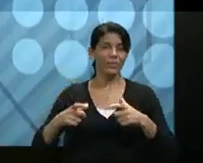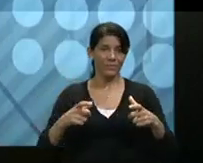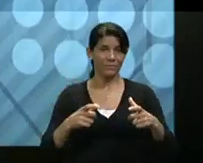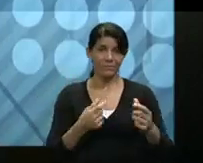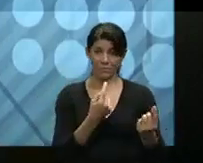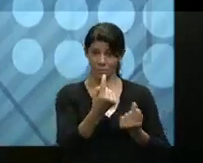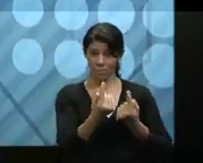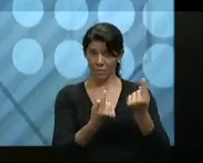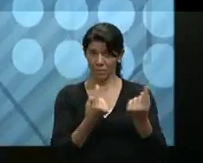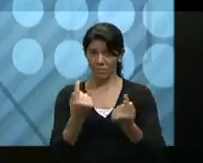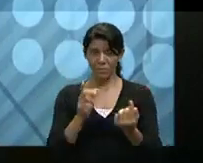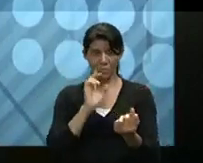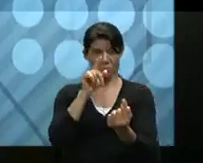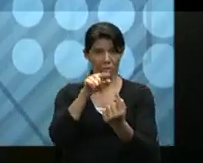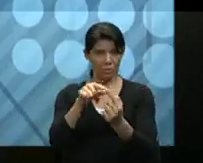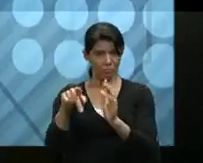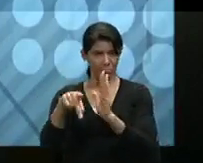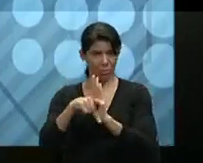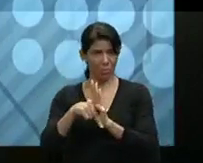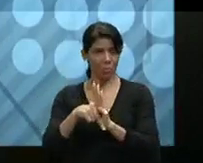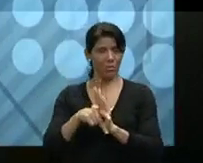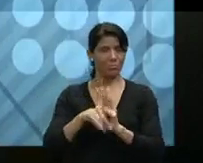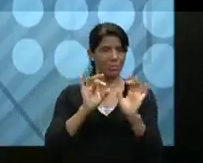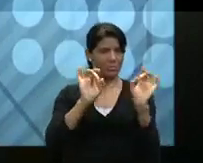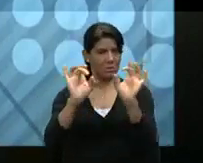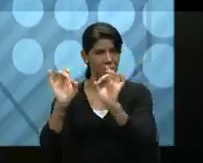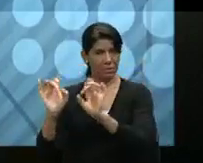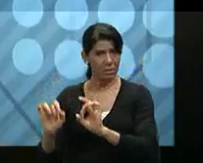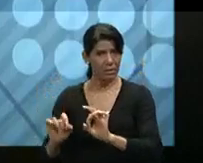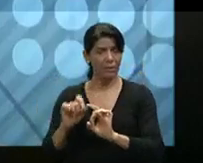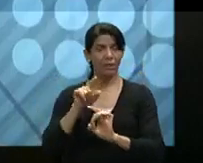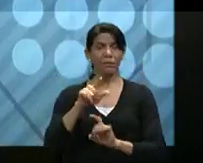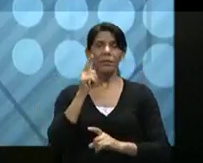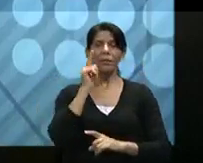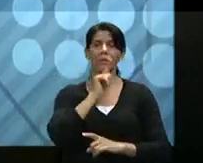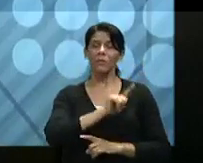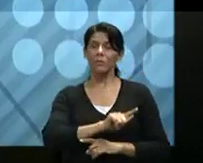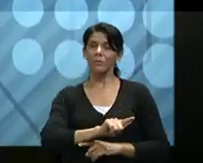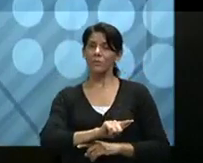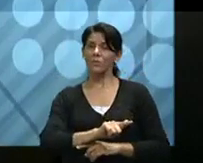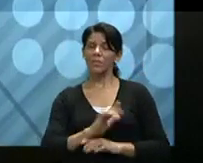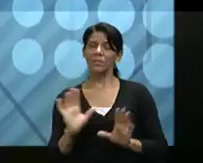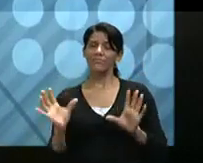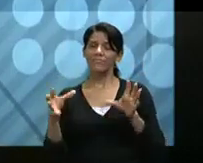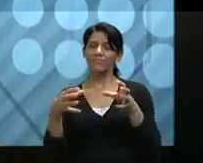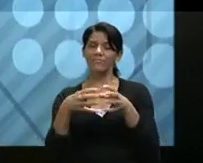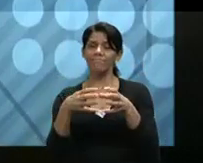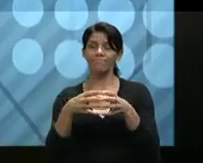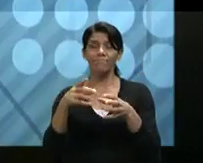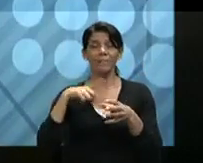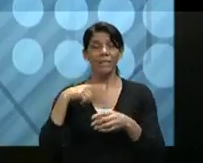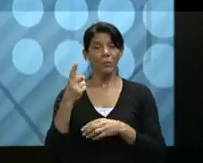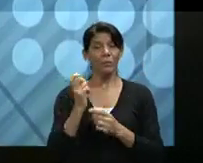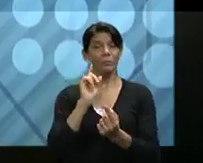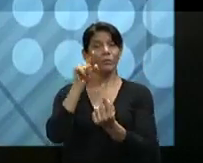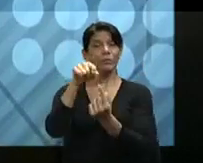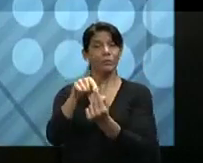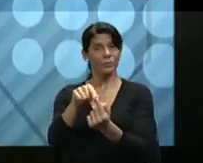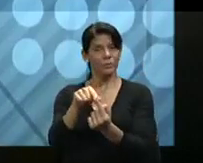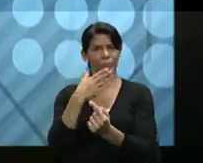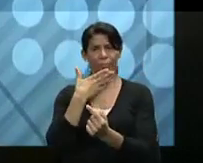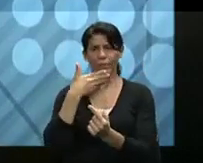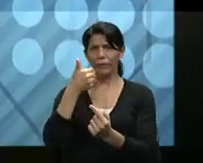uma com o seu objetivo, com a sua especificidade, para que elas possam, em conjunto, ter o único objetivo